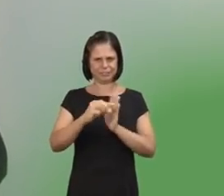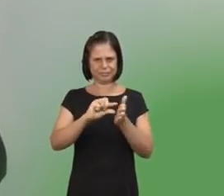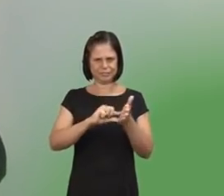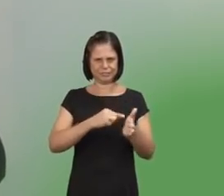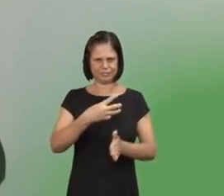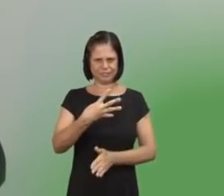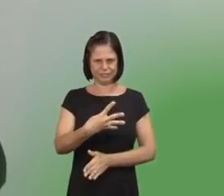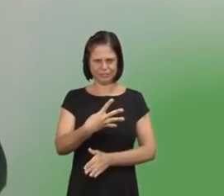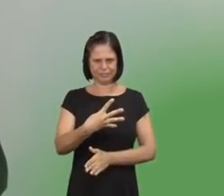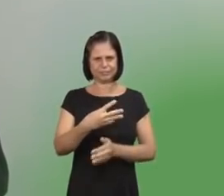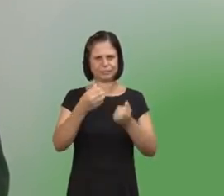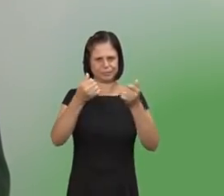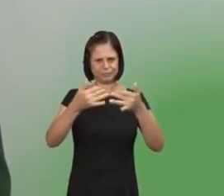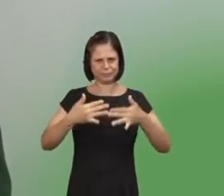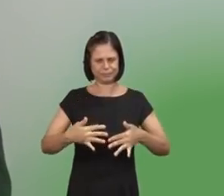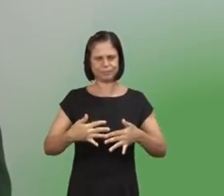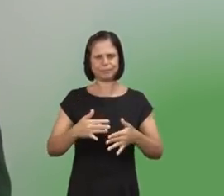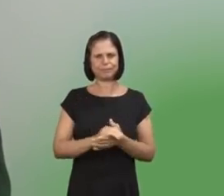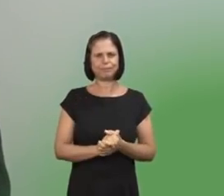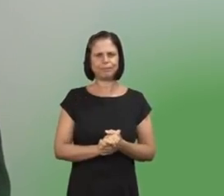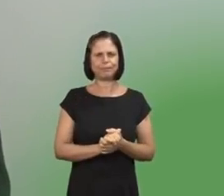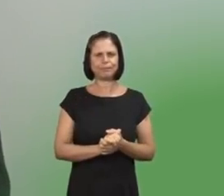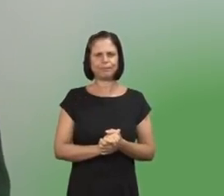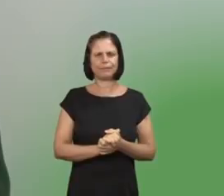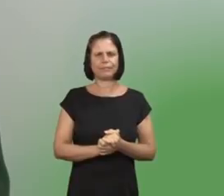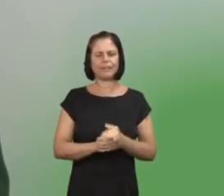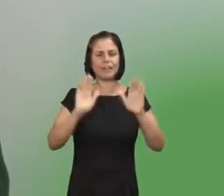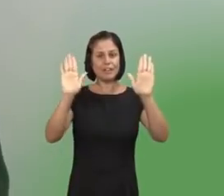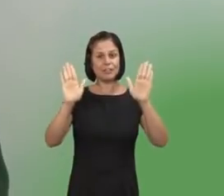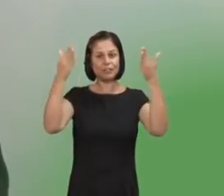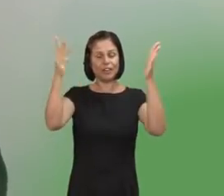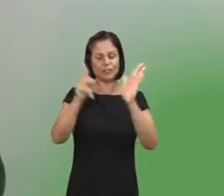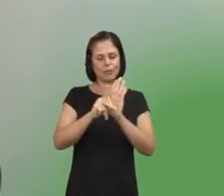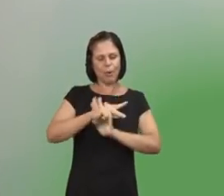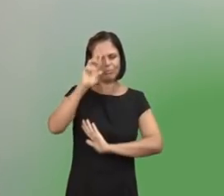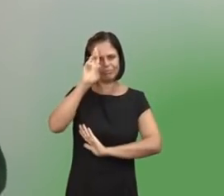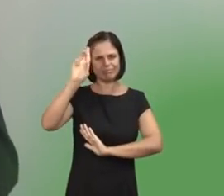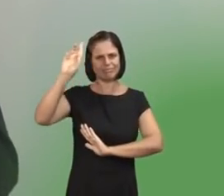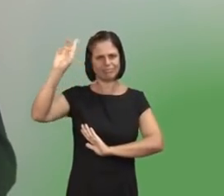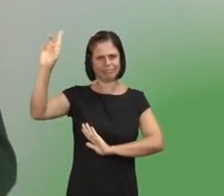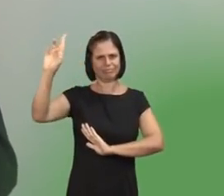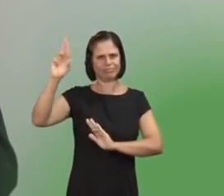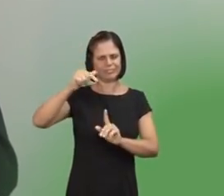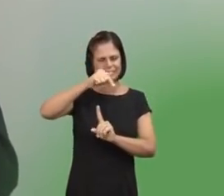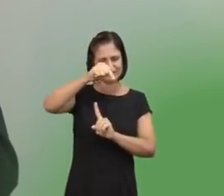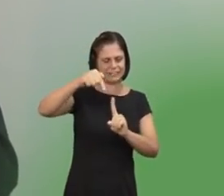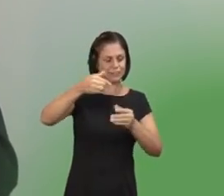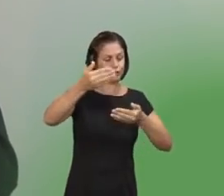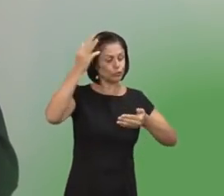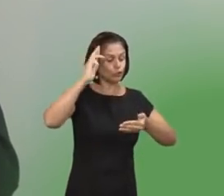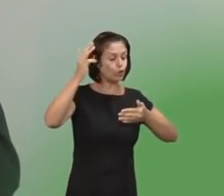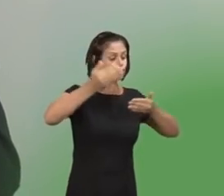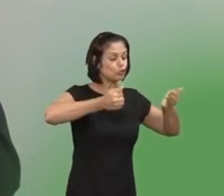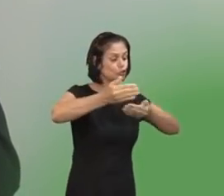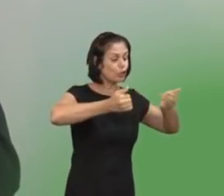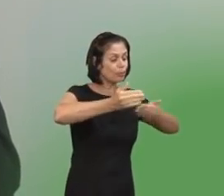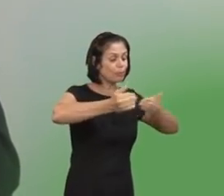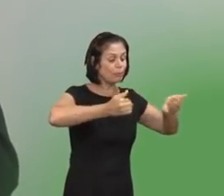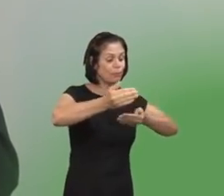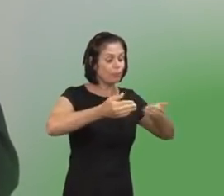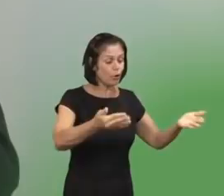23, verso 4, que diz: Estas são as solenidades do Senhor, as santas convocações